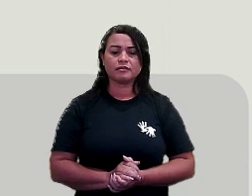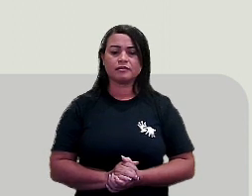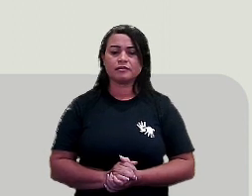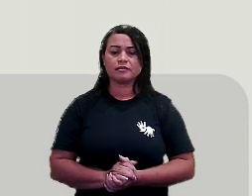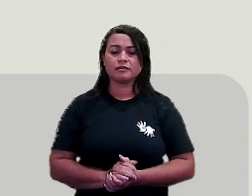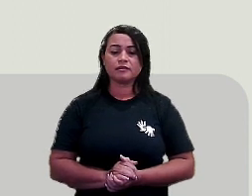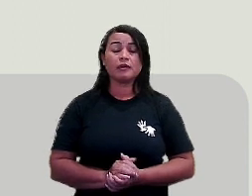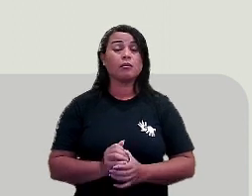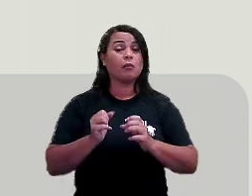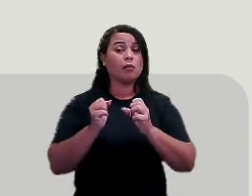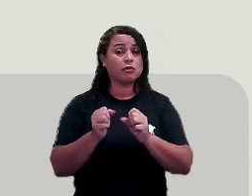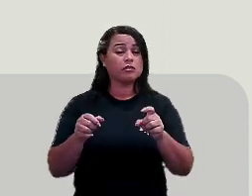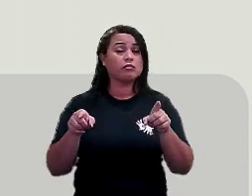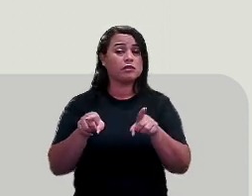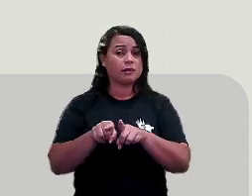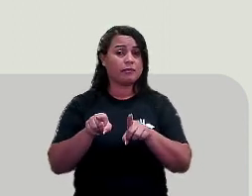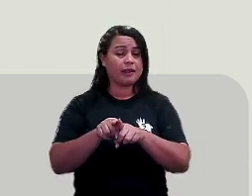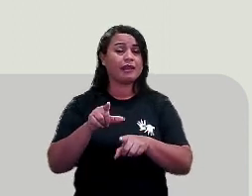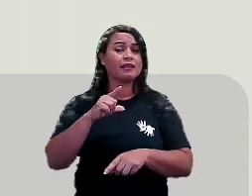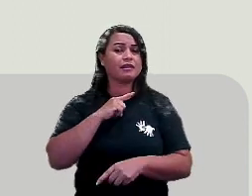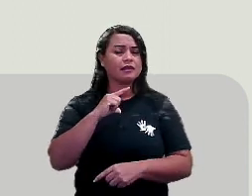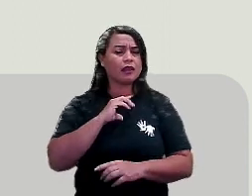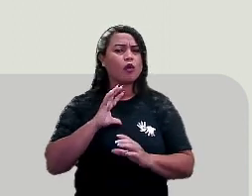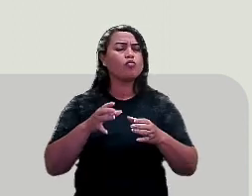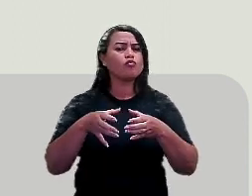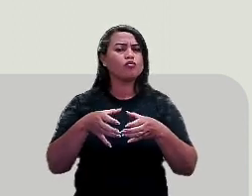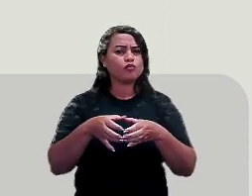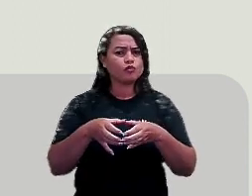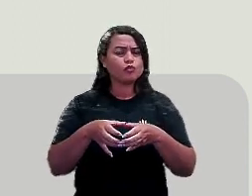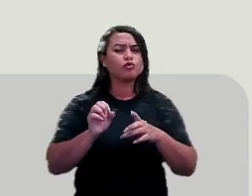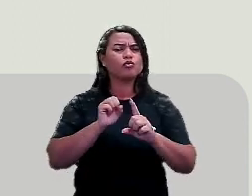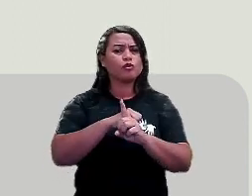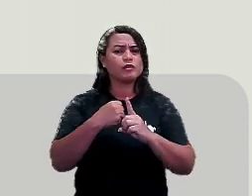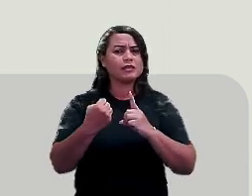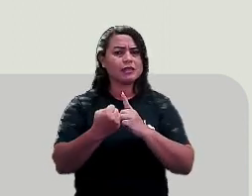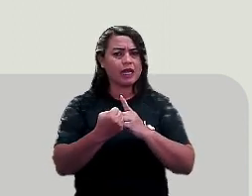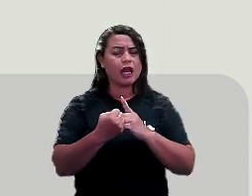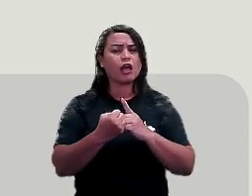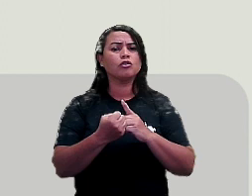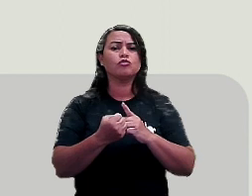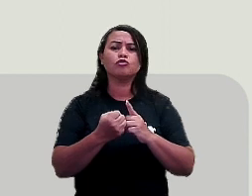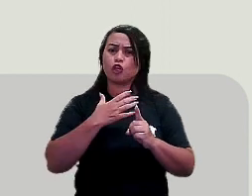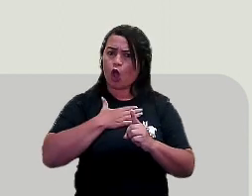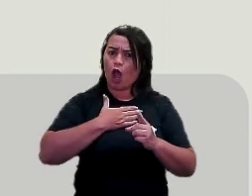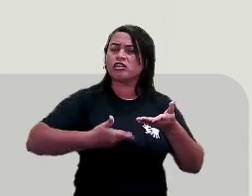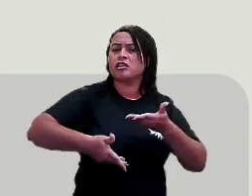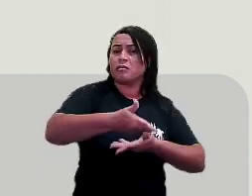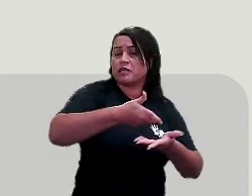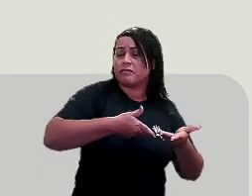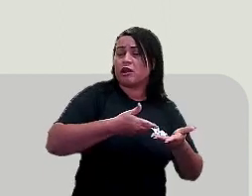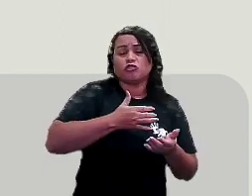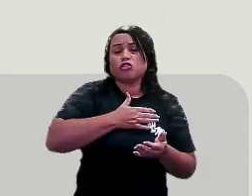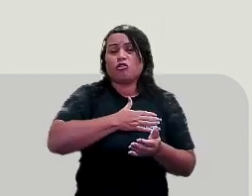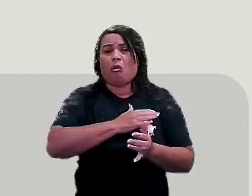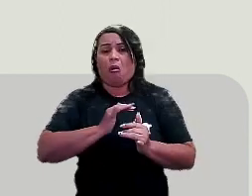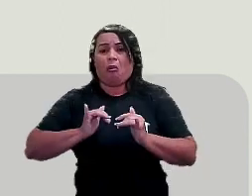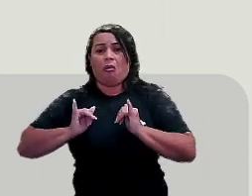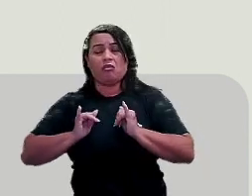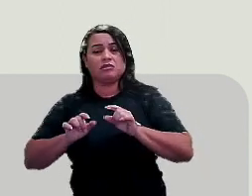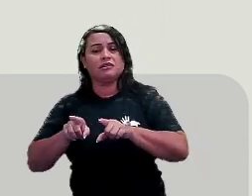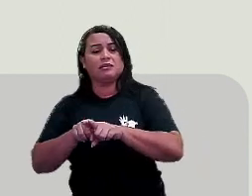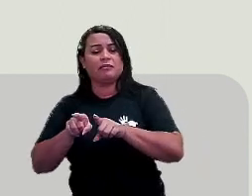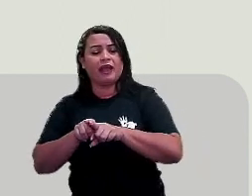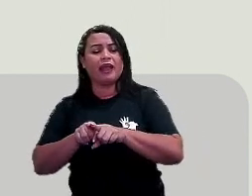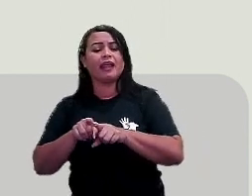E podemos ter grupos sociais com os de participação e os de não participação, isto é, aqueles que